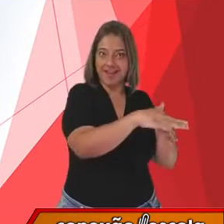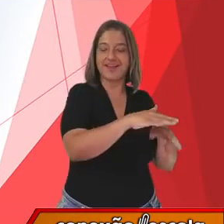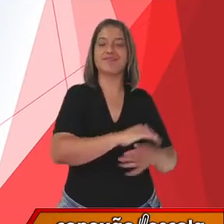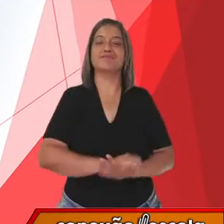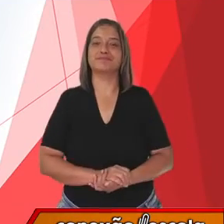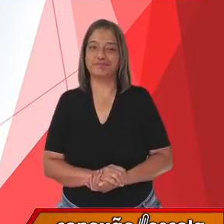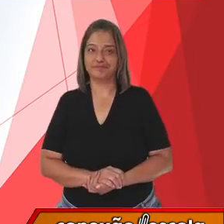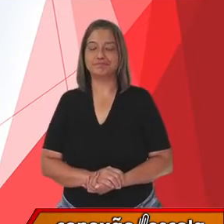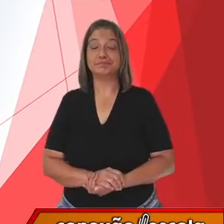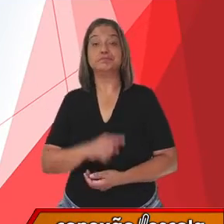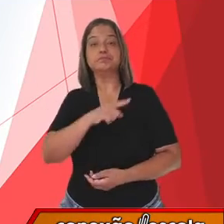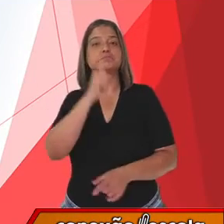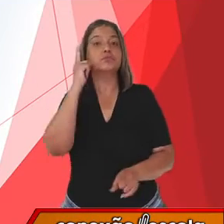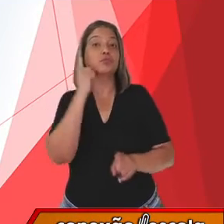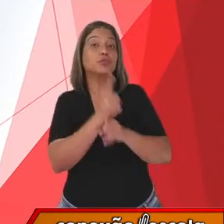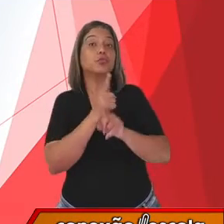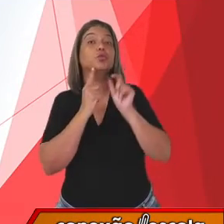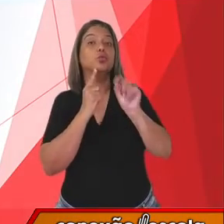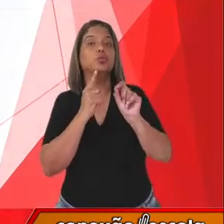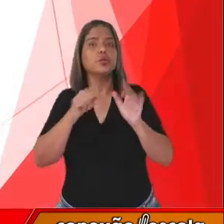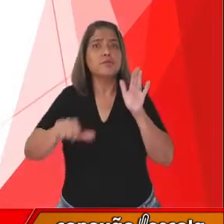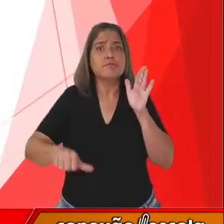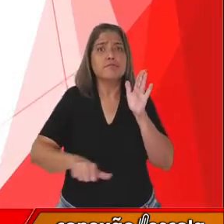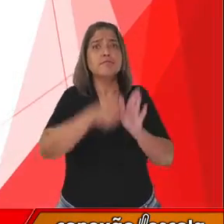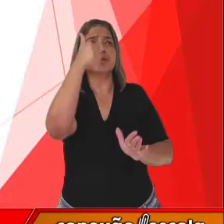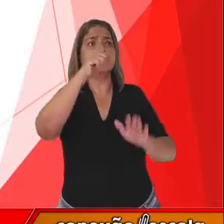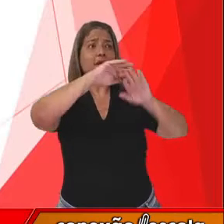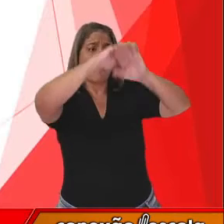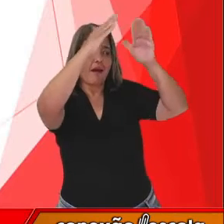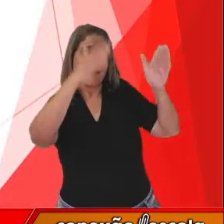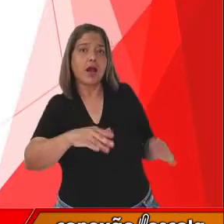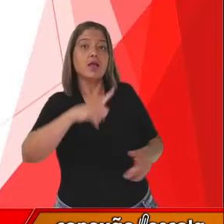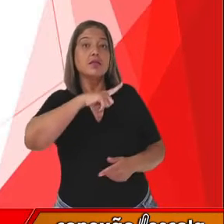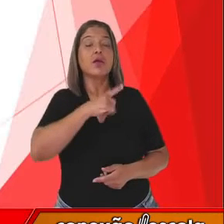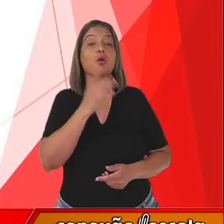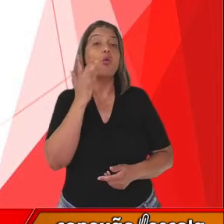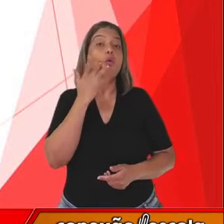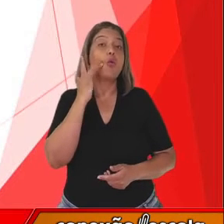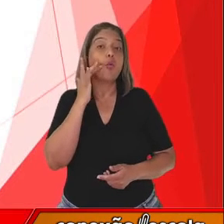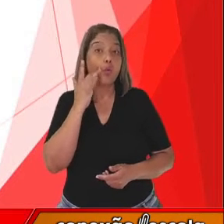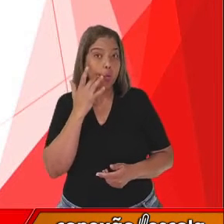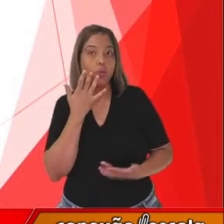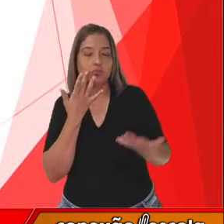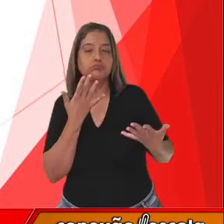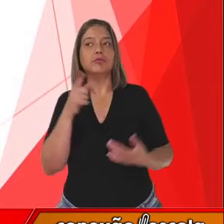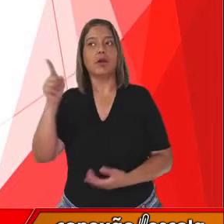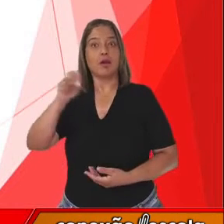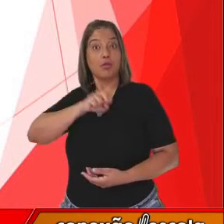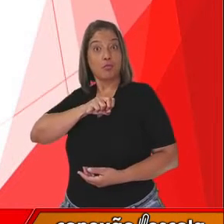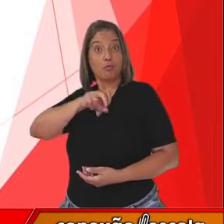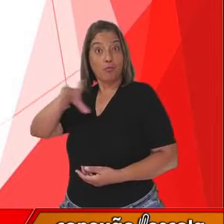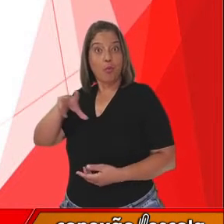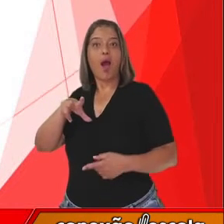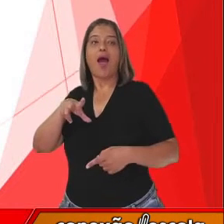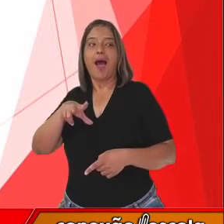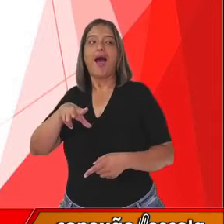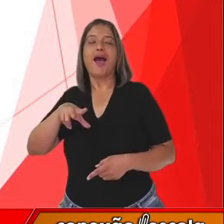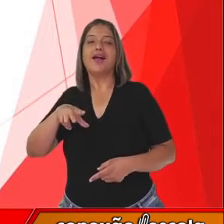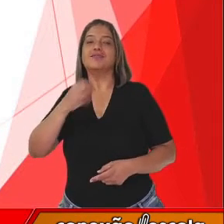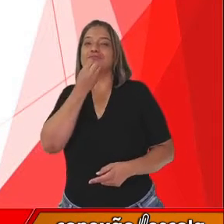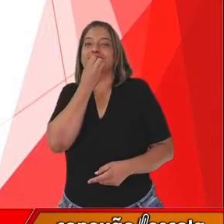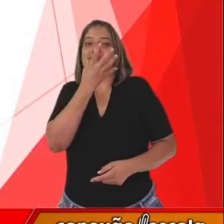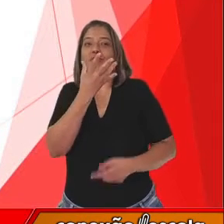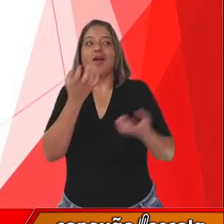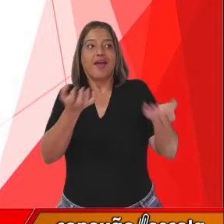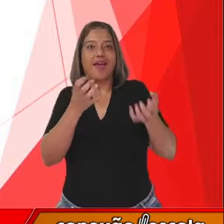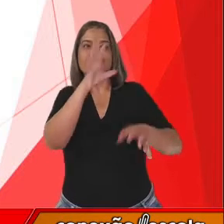Então, eles encontraram as primeiras minas de ouro. E os portugueses acharam que essa seria uma boa nova